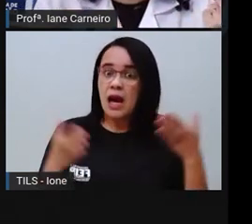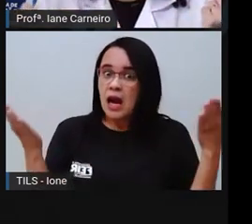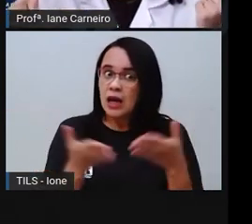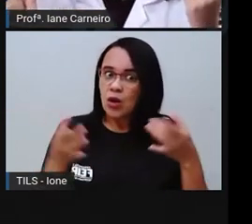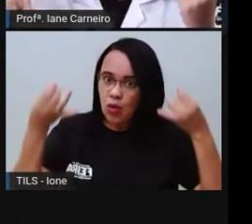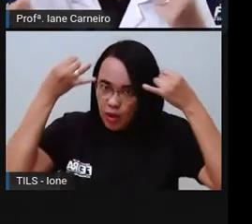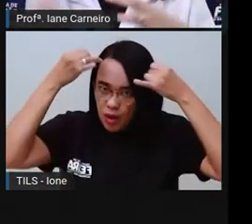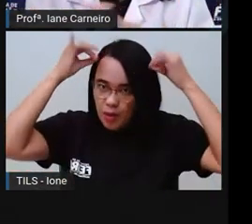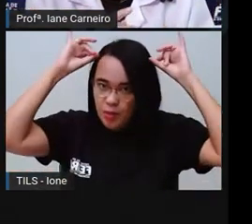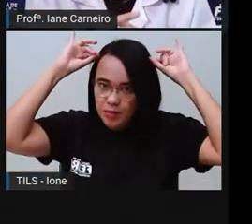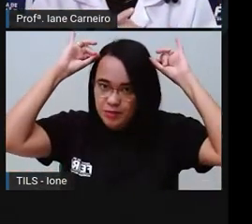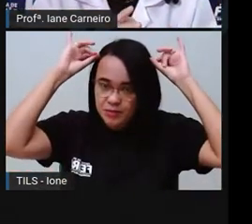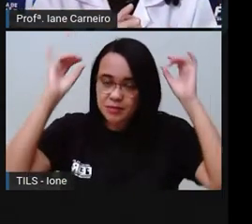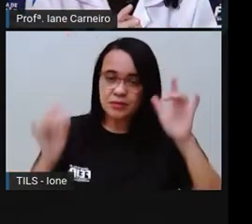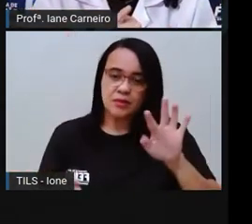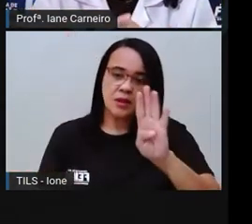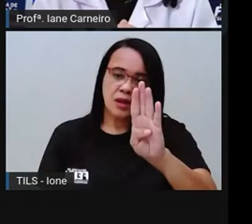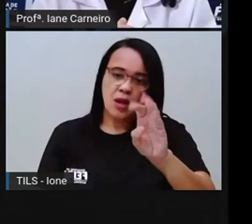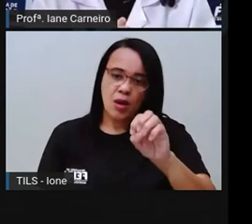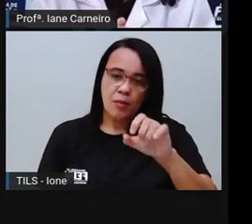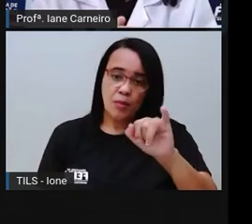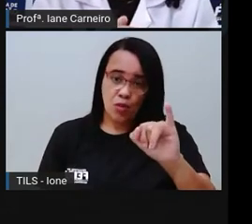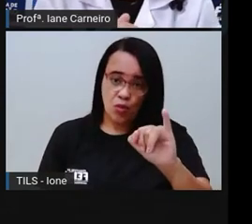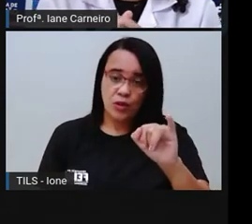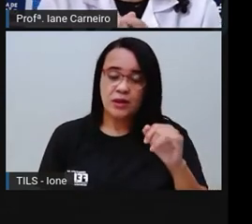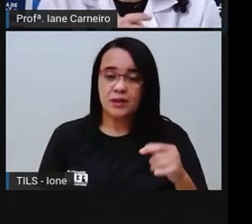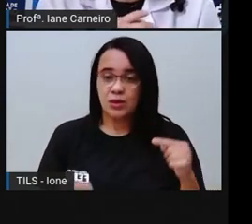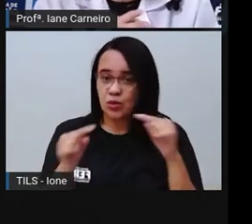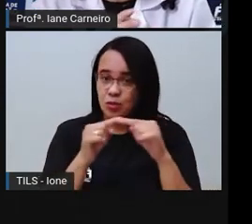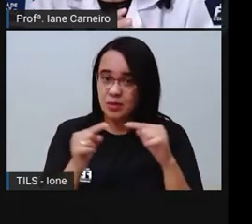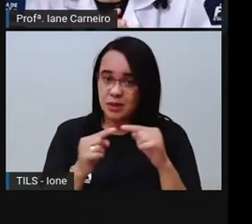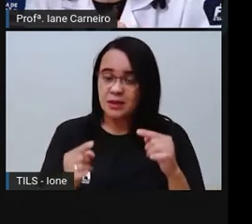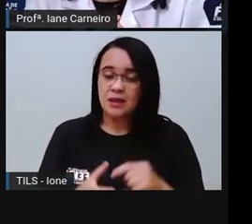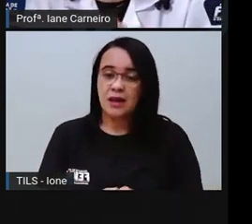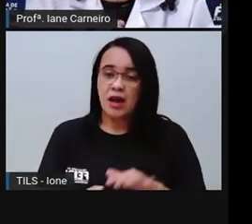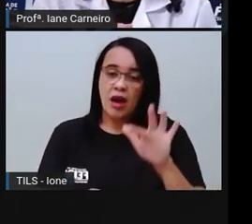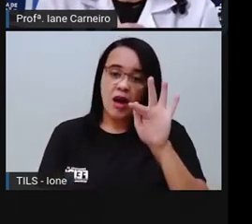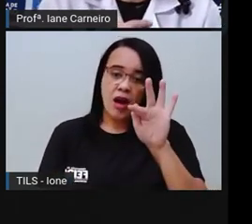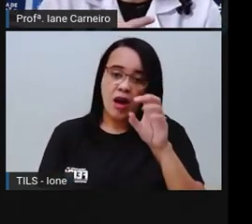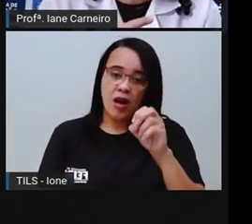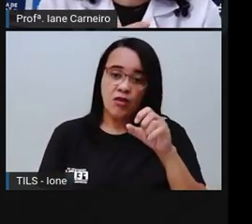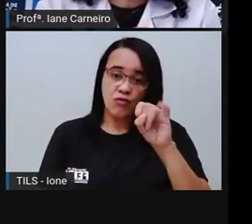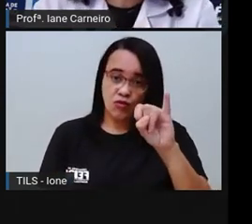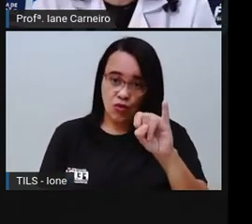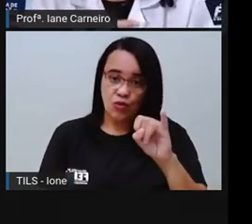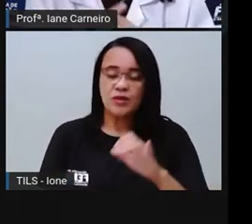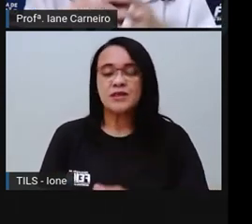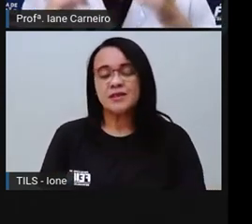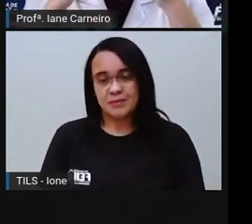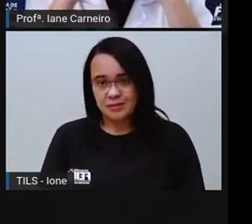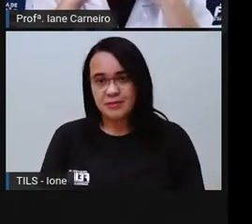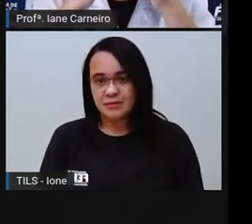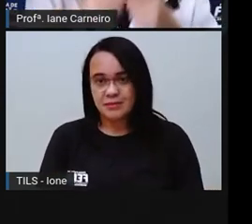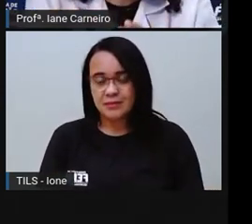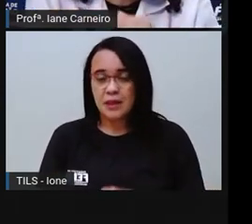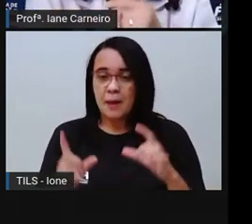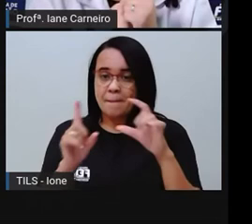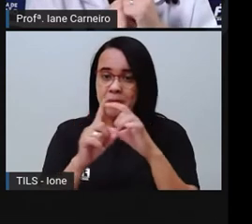oi oi é uma que rima com a palavra toucinho é